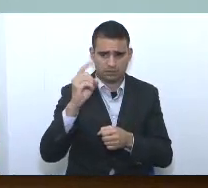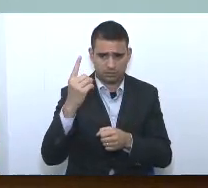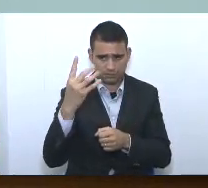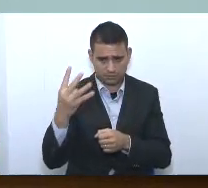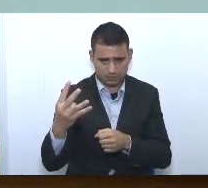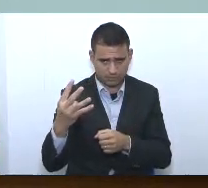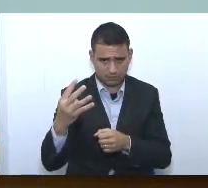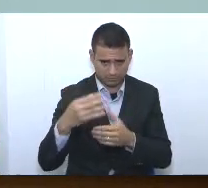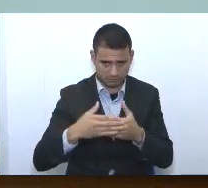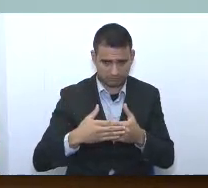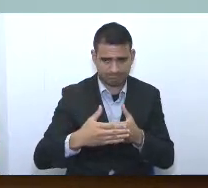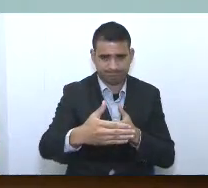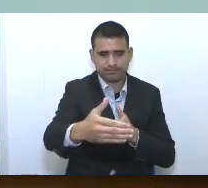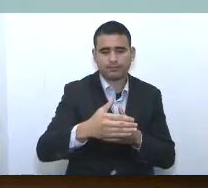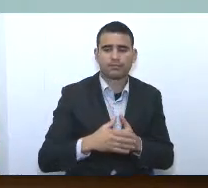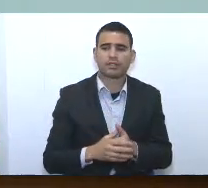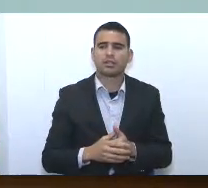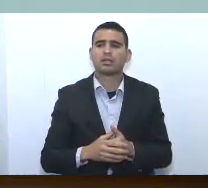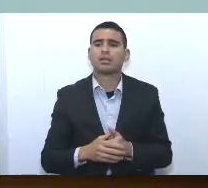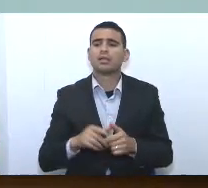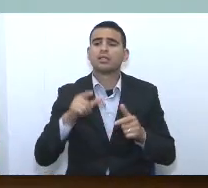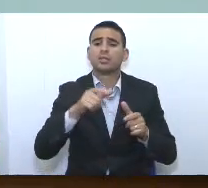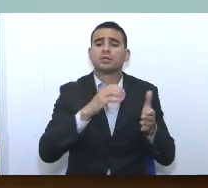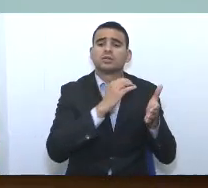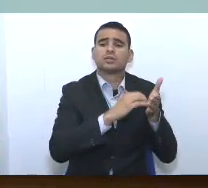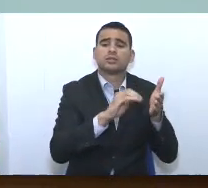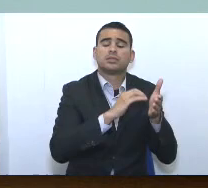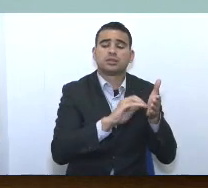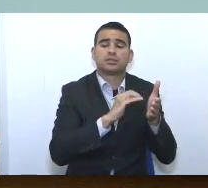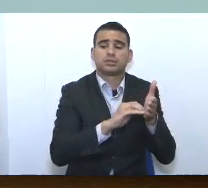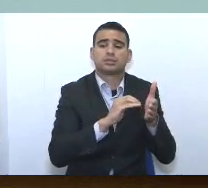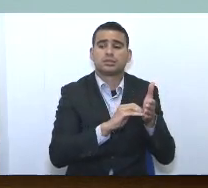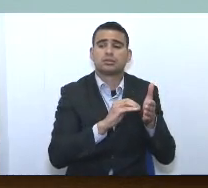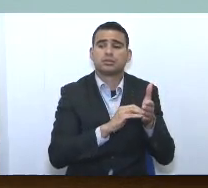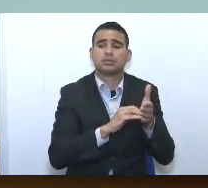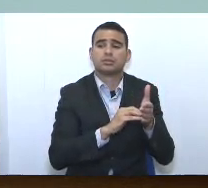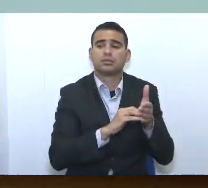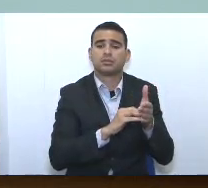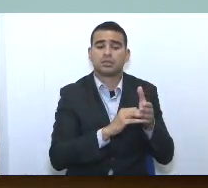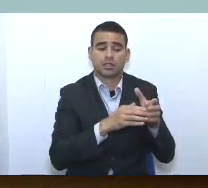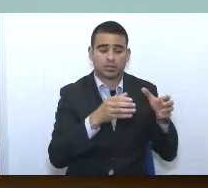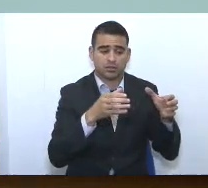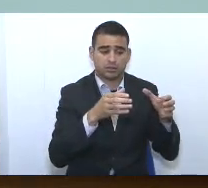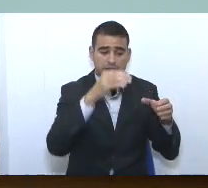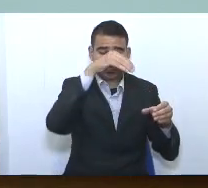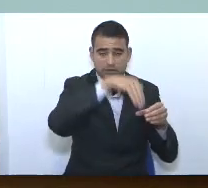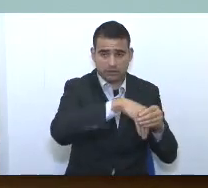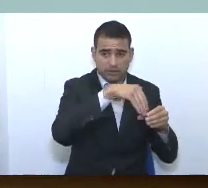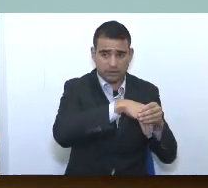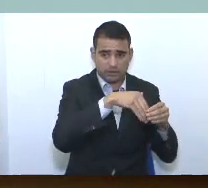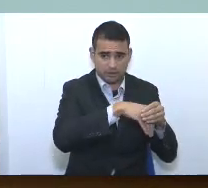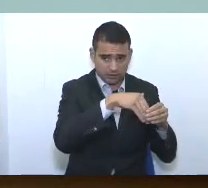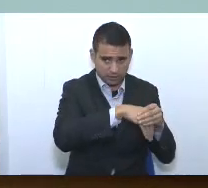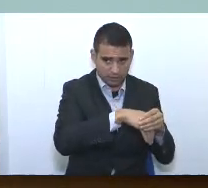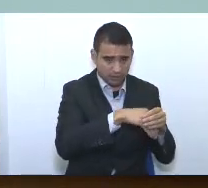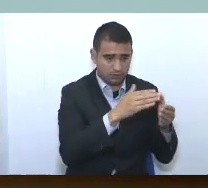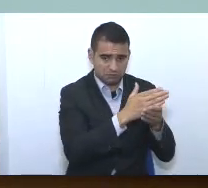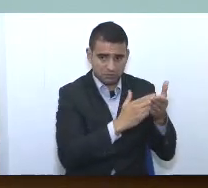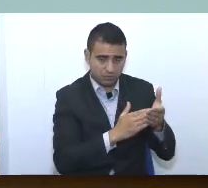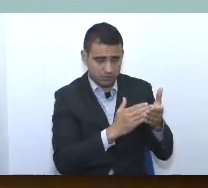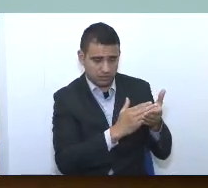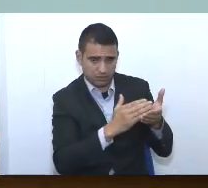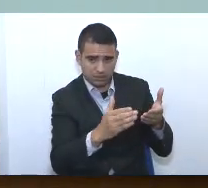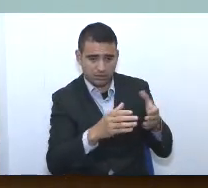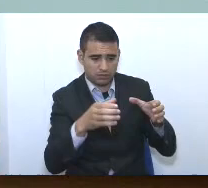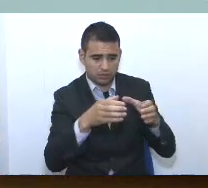2014, de nós termos na secretaria uma procuradoria ou uma divisão